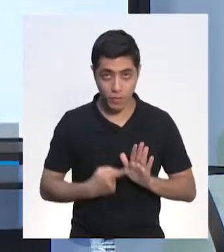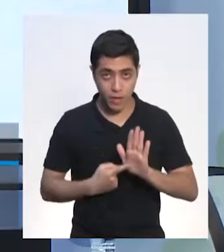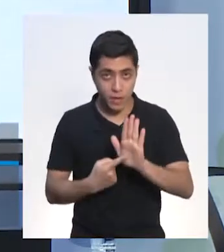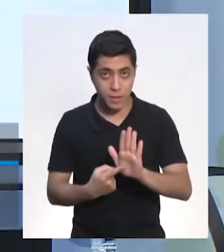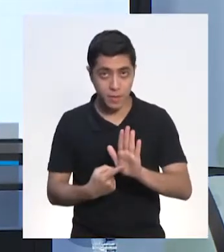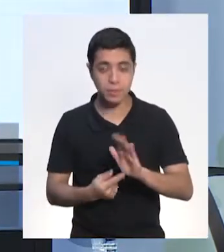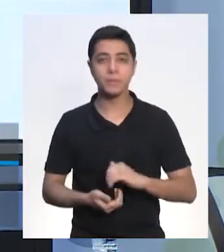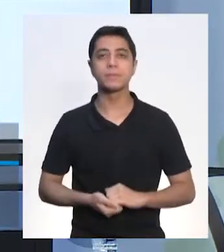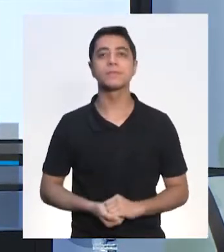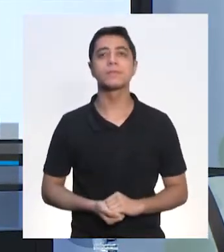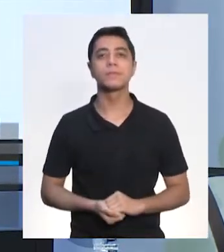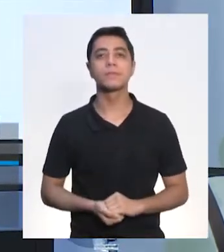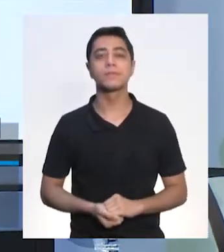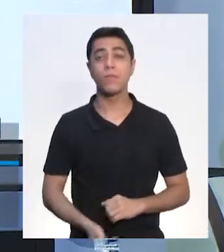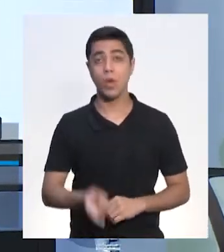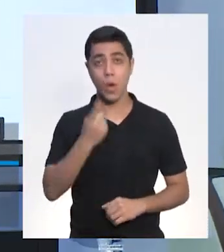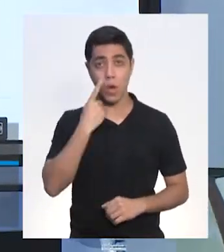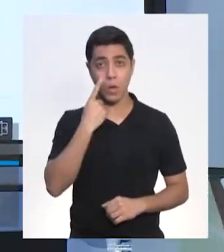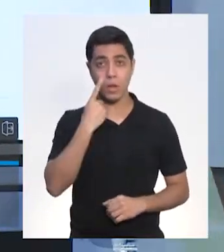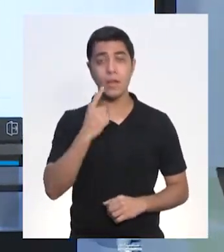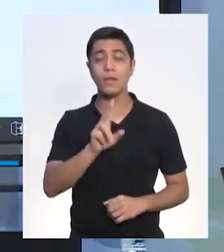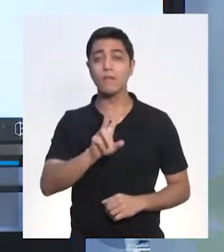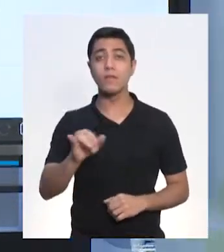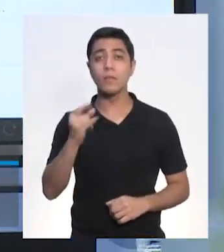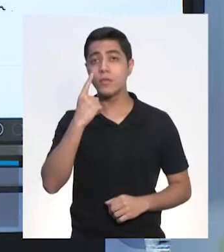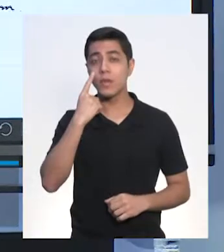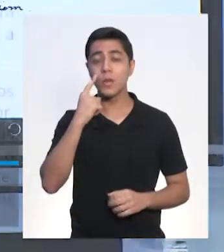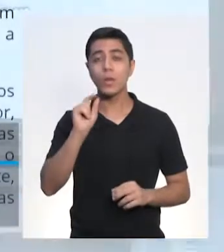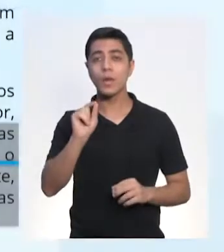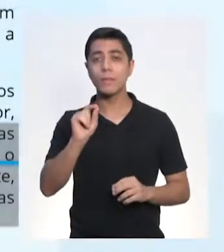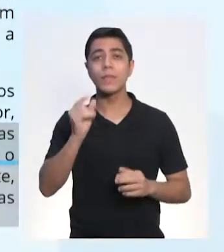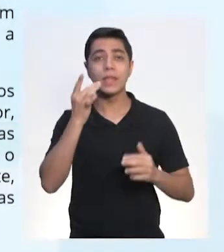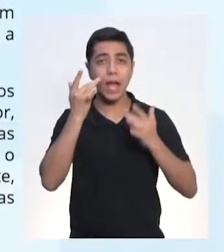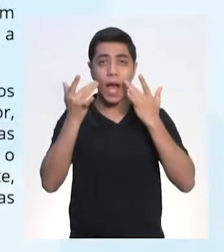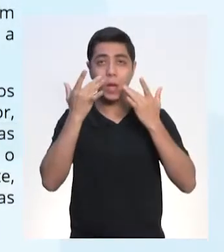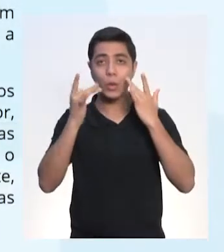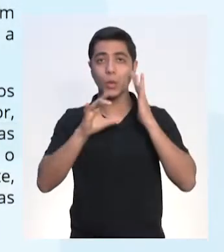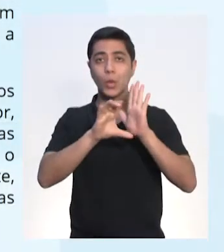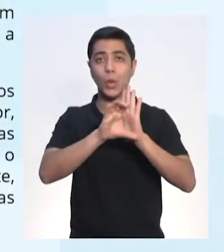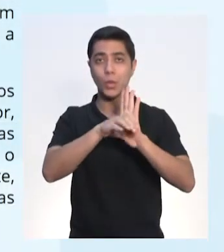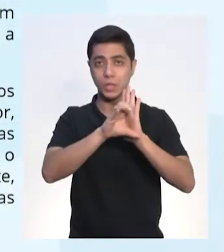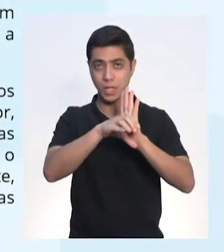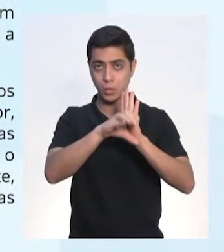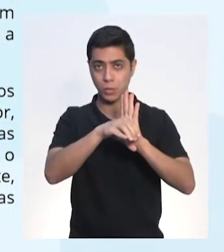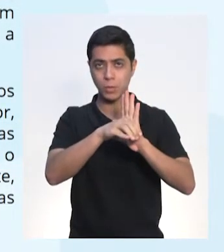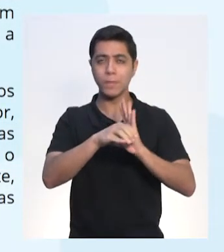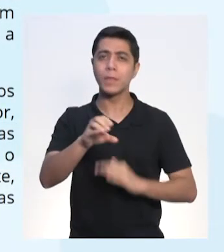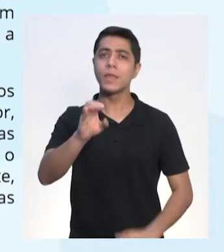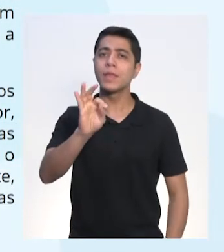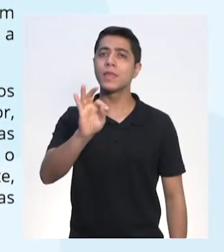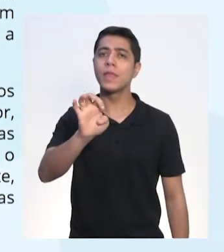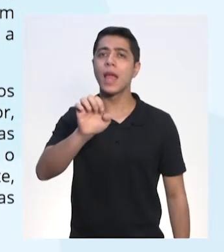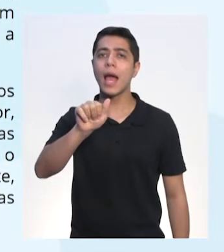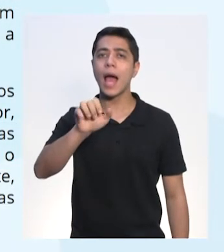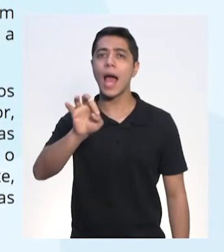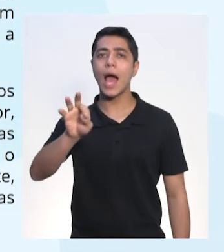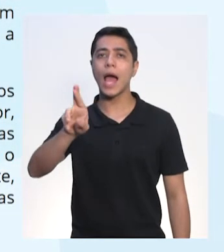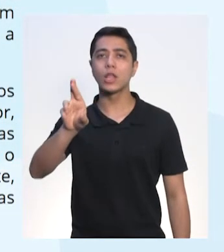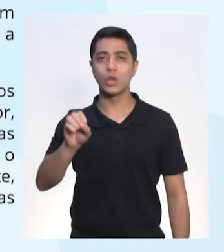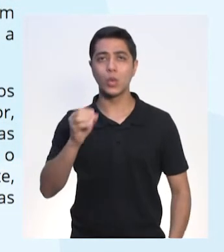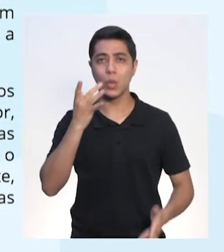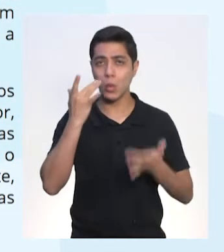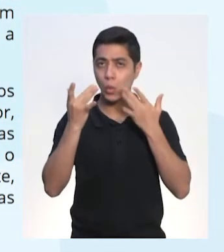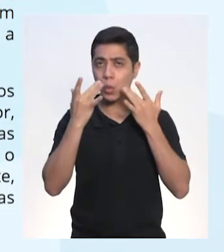só. Vamos conhecer um pouquinho do conceito de teatro, tá? Gente, o que é teatro, tá? Teatro, gente, nada mais